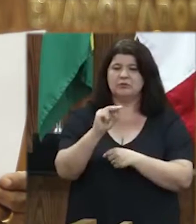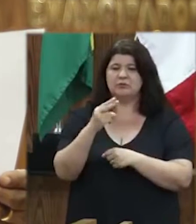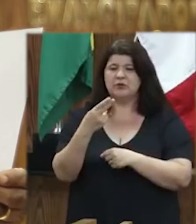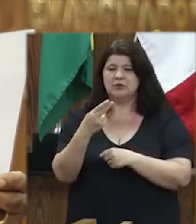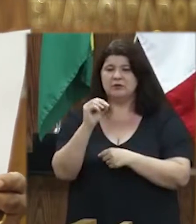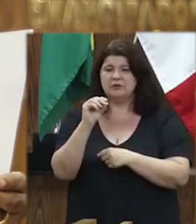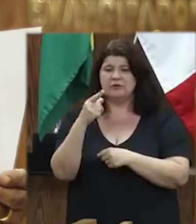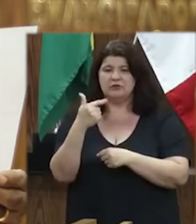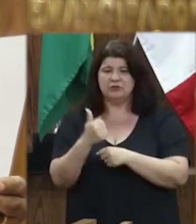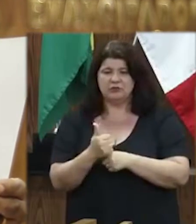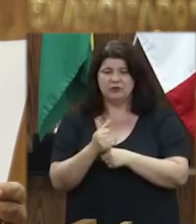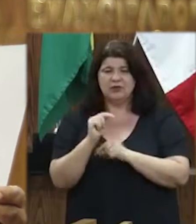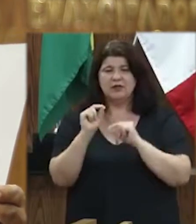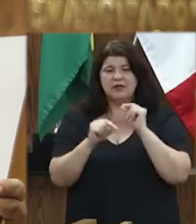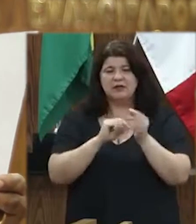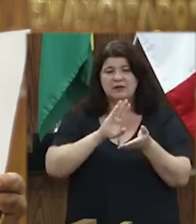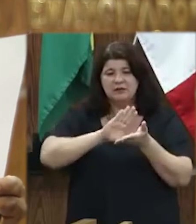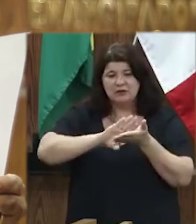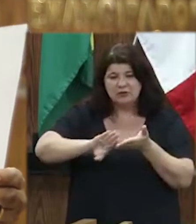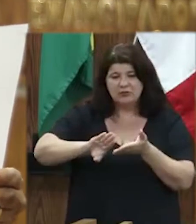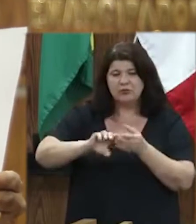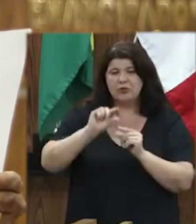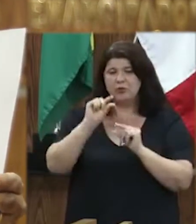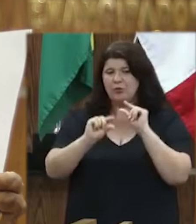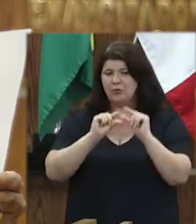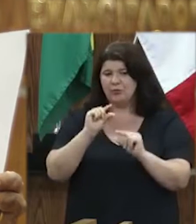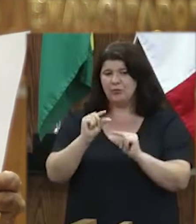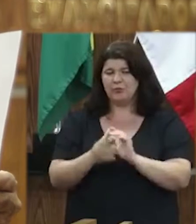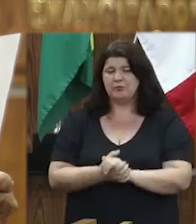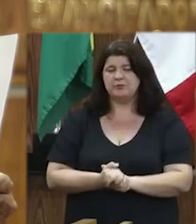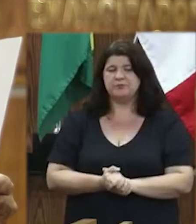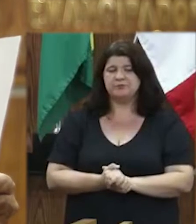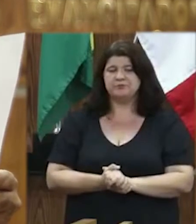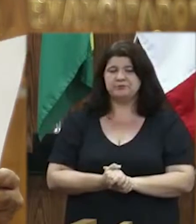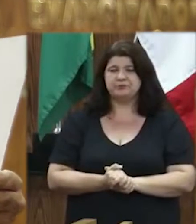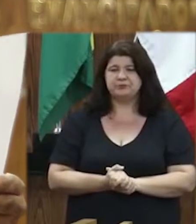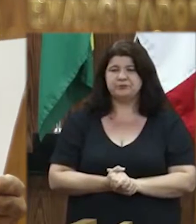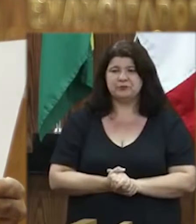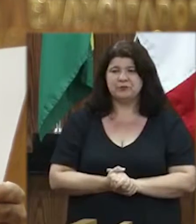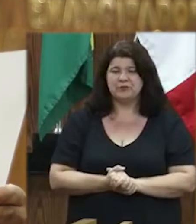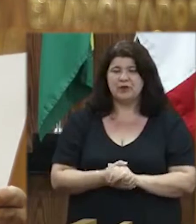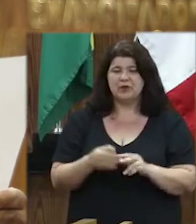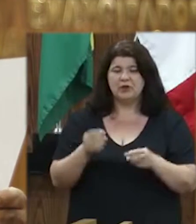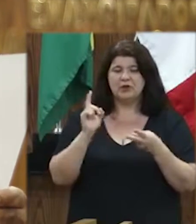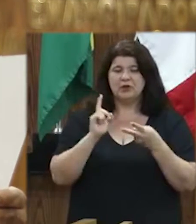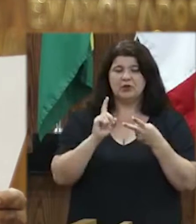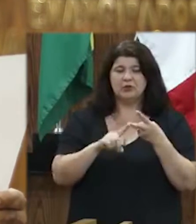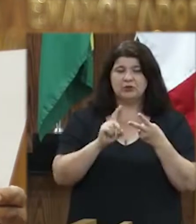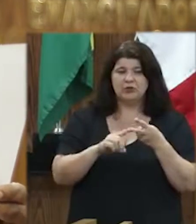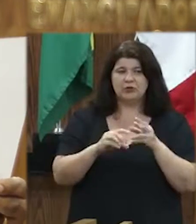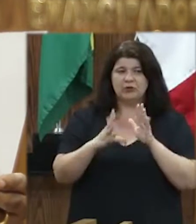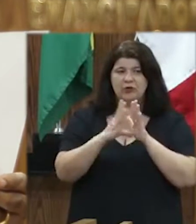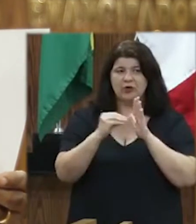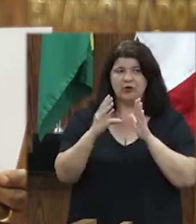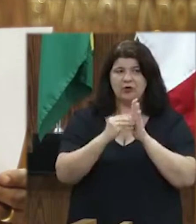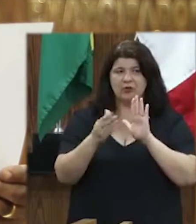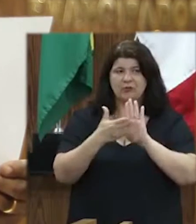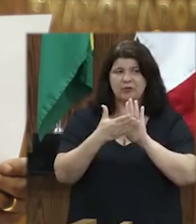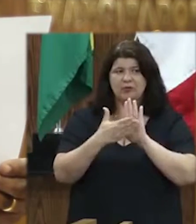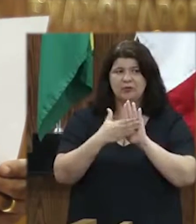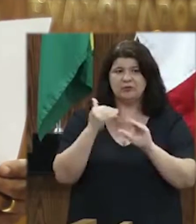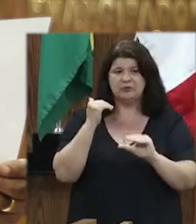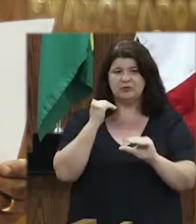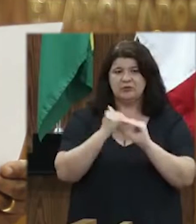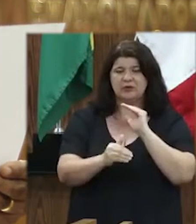se, de fato, há sobras para serem distribuídas. 2. Solicito que cópia desta propositura seja encaminhada